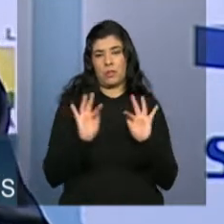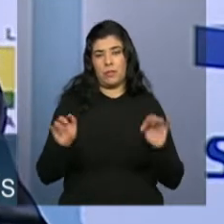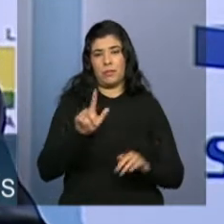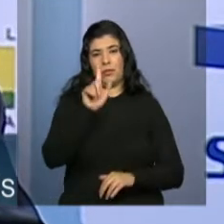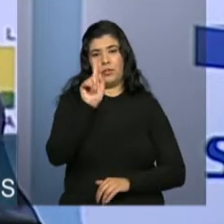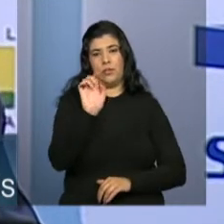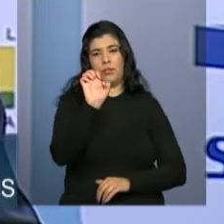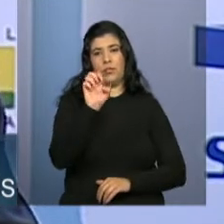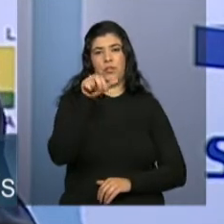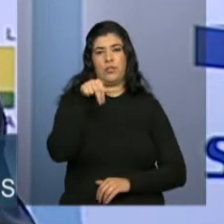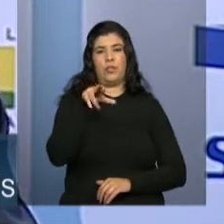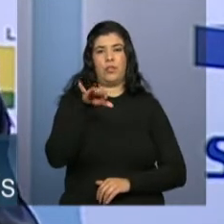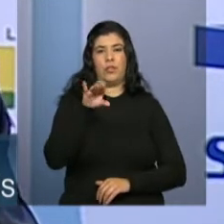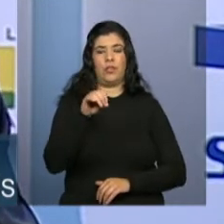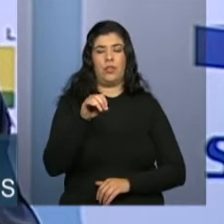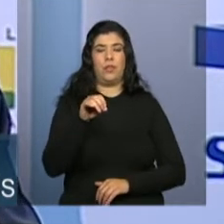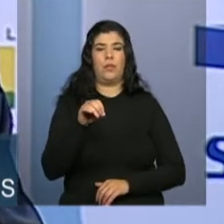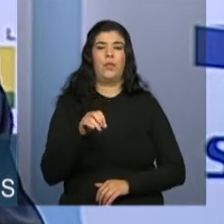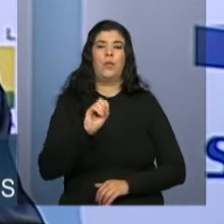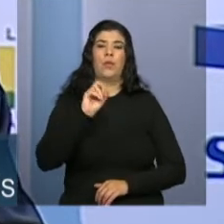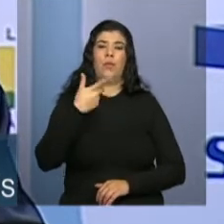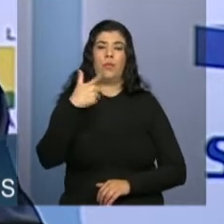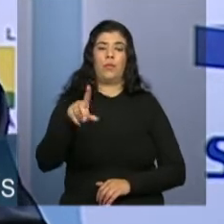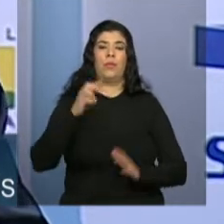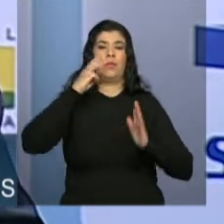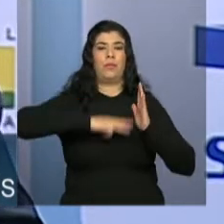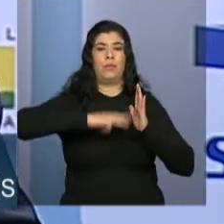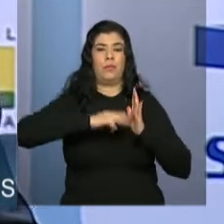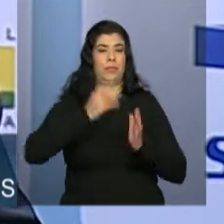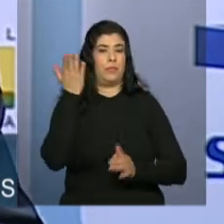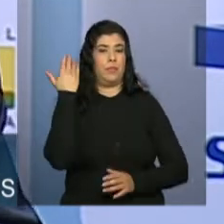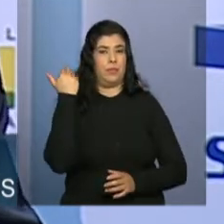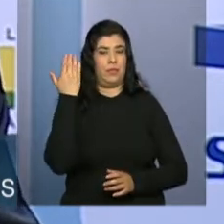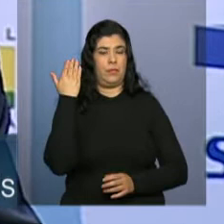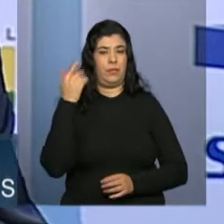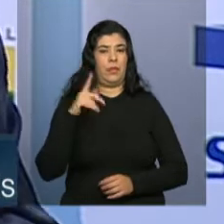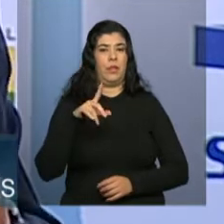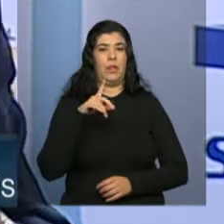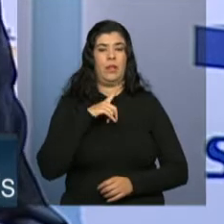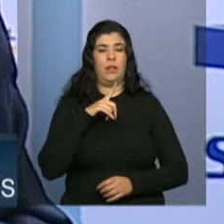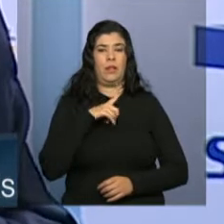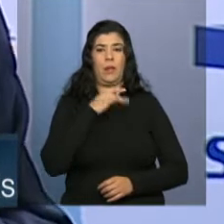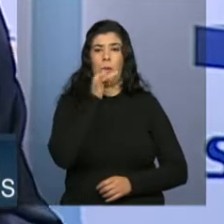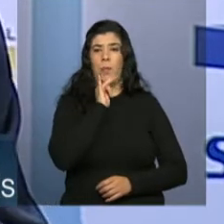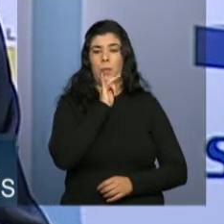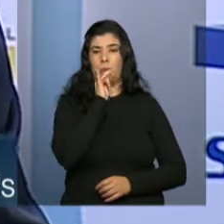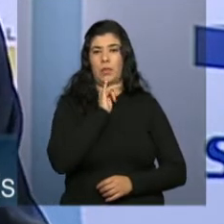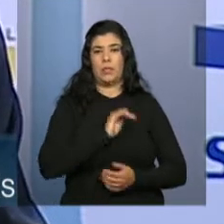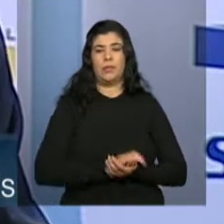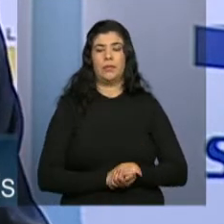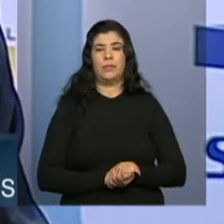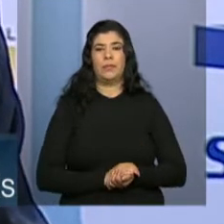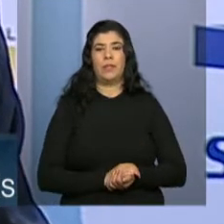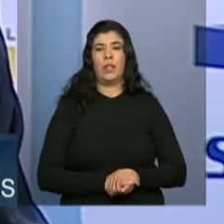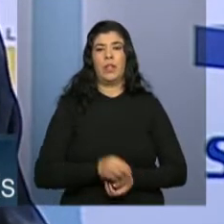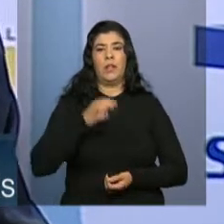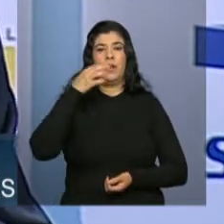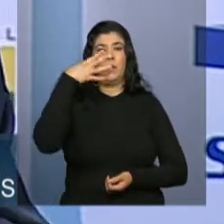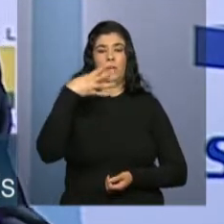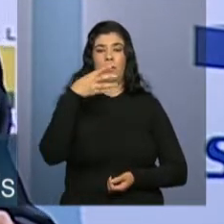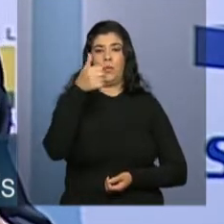utilizando aquela metodologia anterior a gente tinha que como se